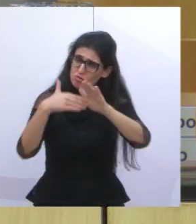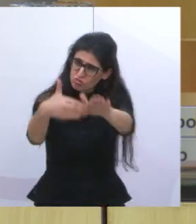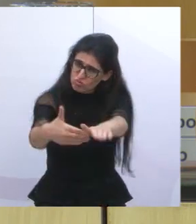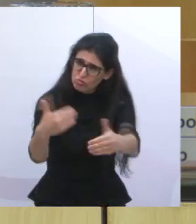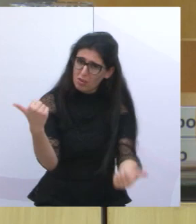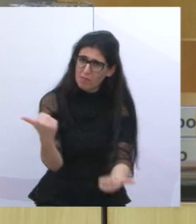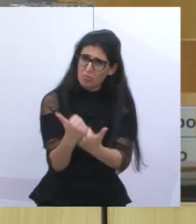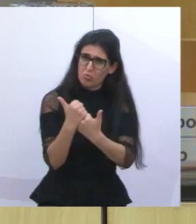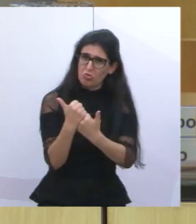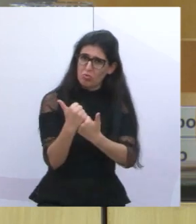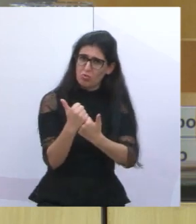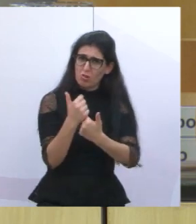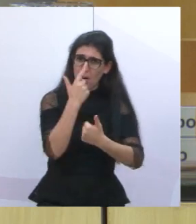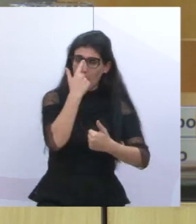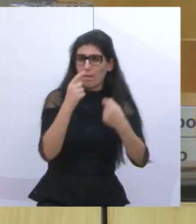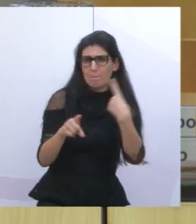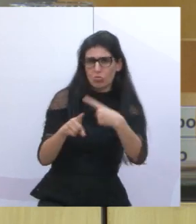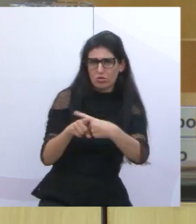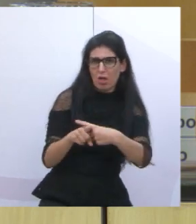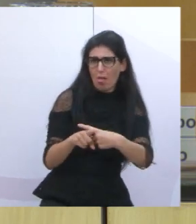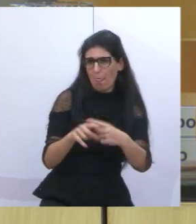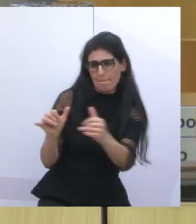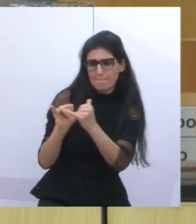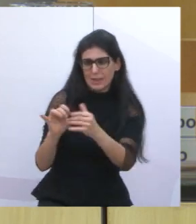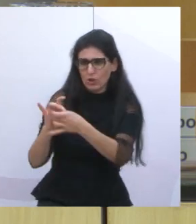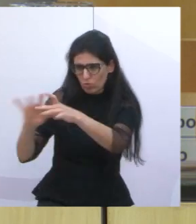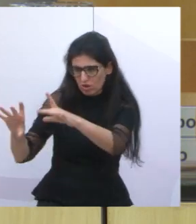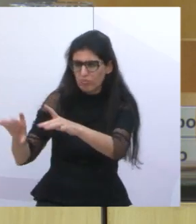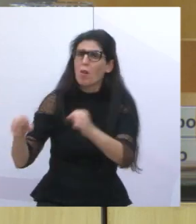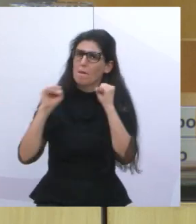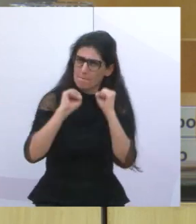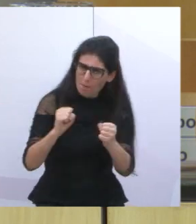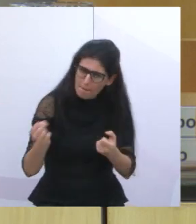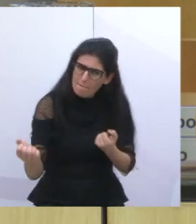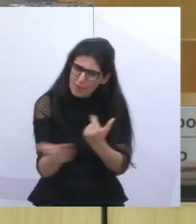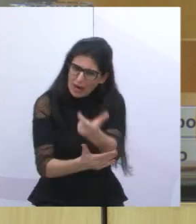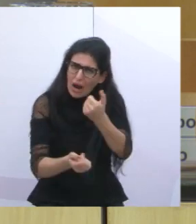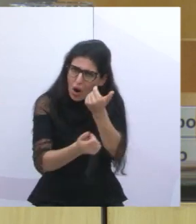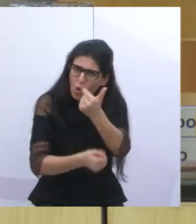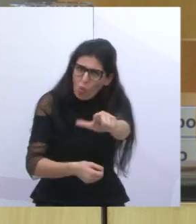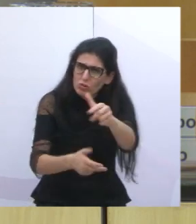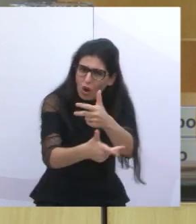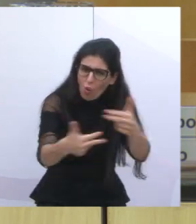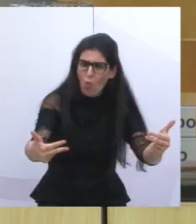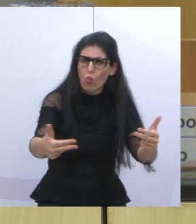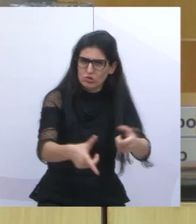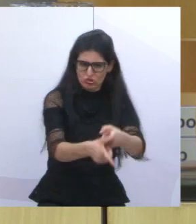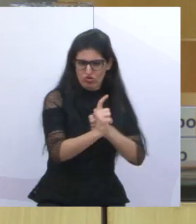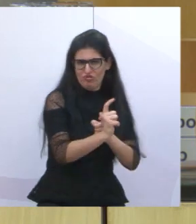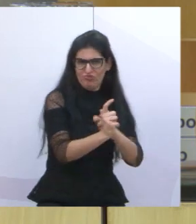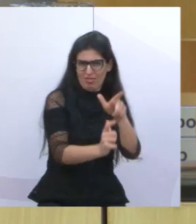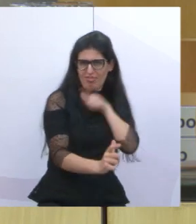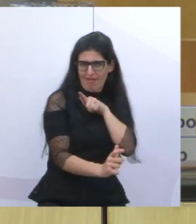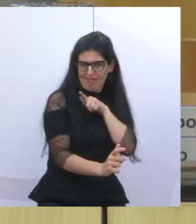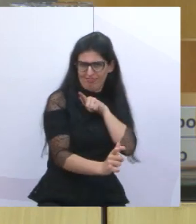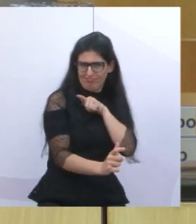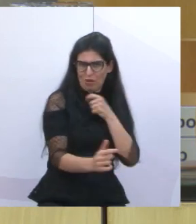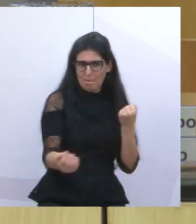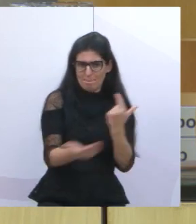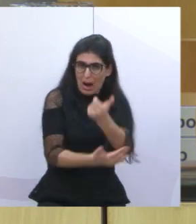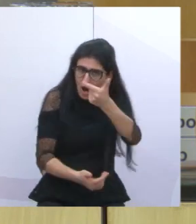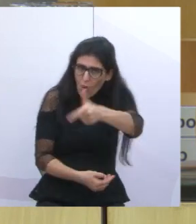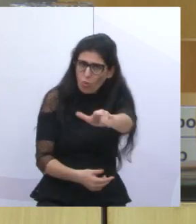a pagar seus tributos em dia, pagar seus tributos que estão atrasados, tudo em